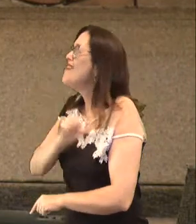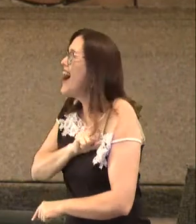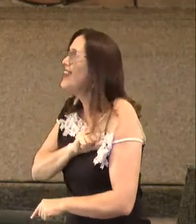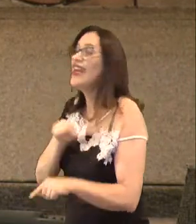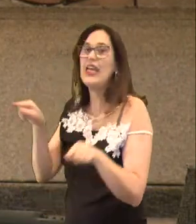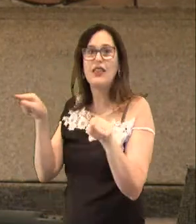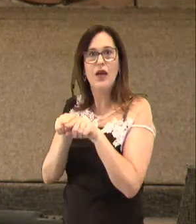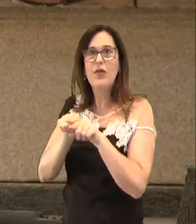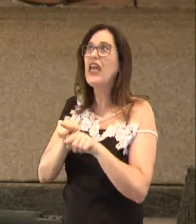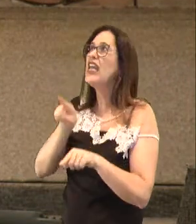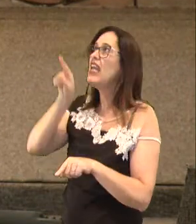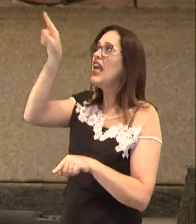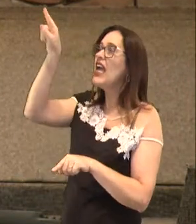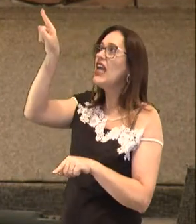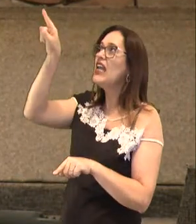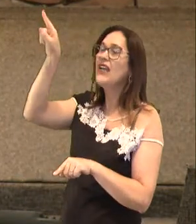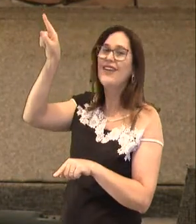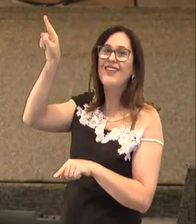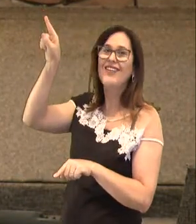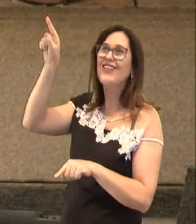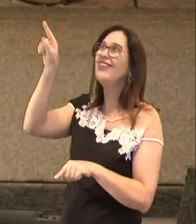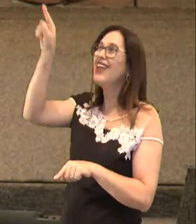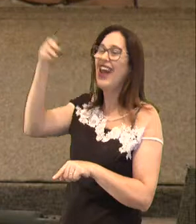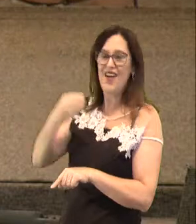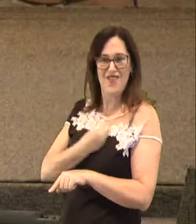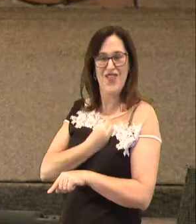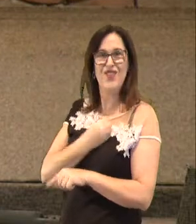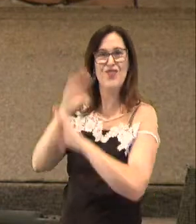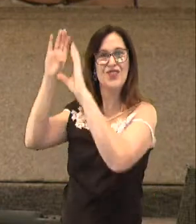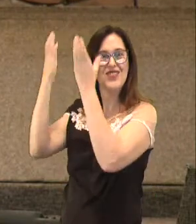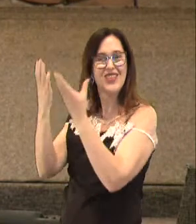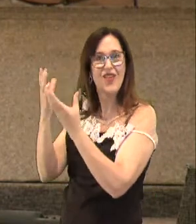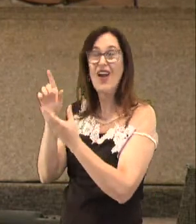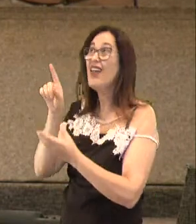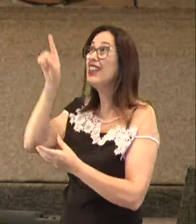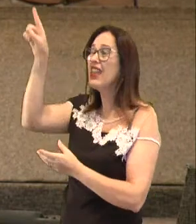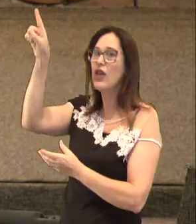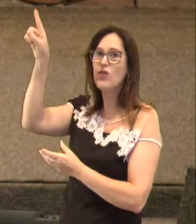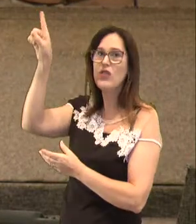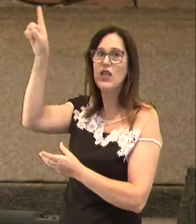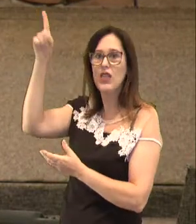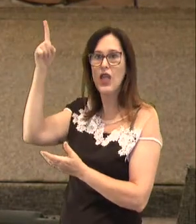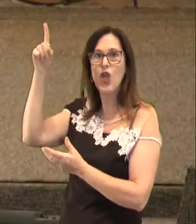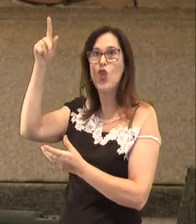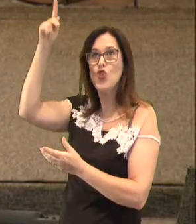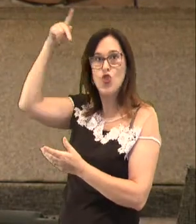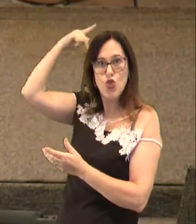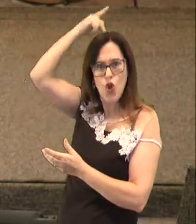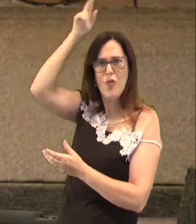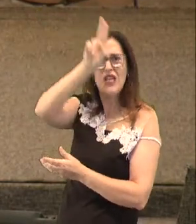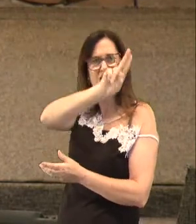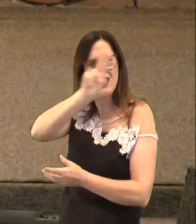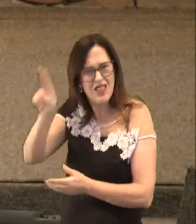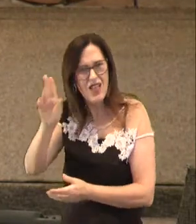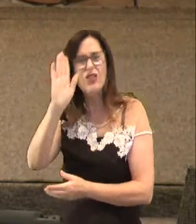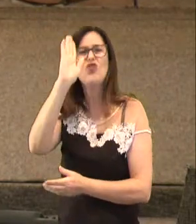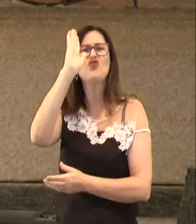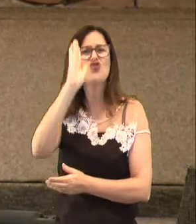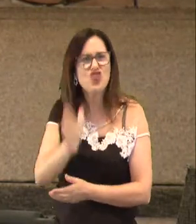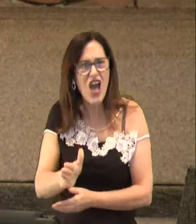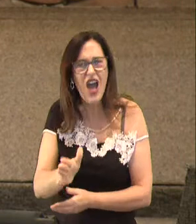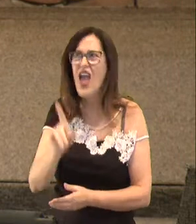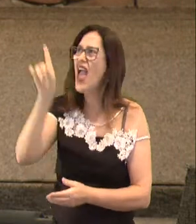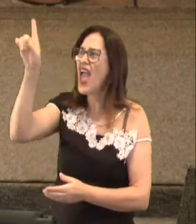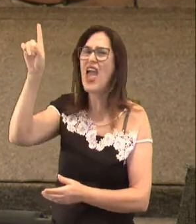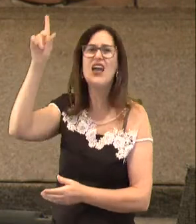reconhecer também que ele é o Pai nosso que está nos céus. Aquele que tem um nome santo, aquele que é santo. Não